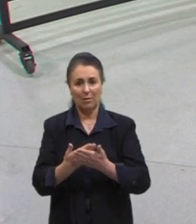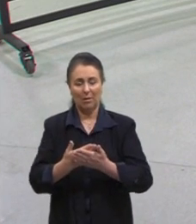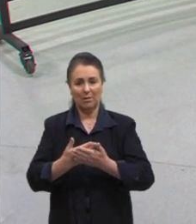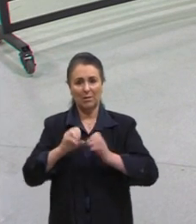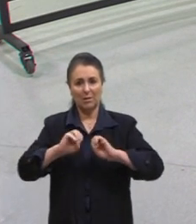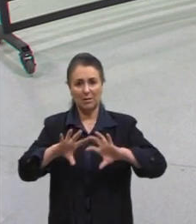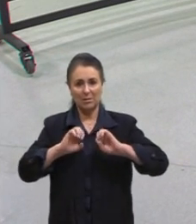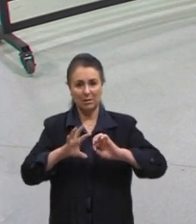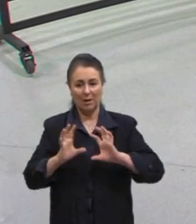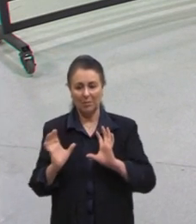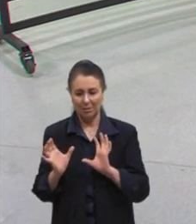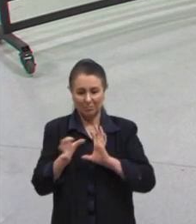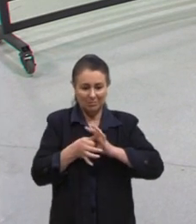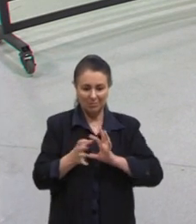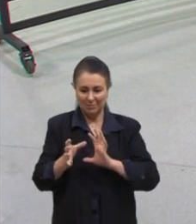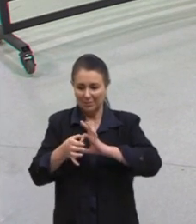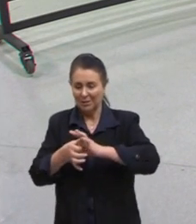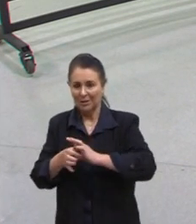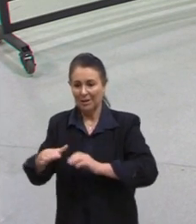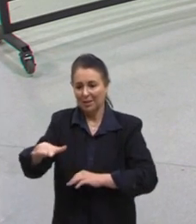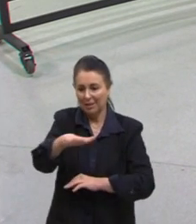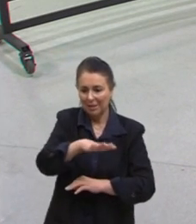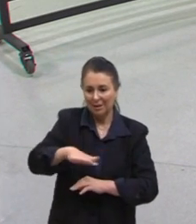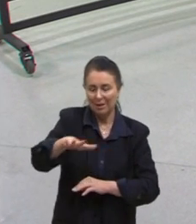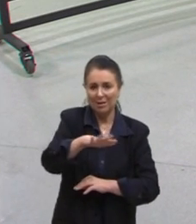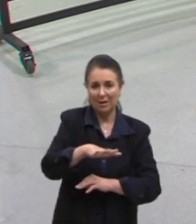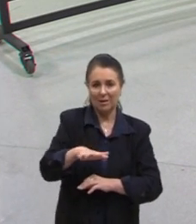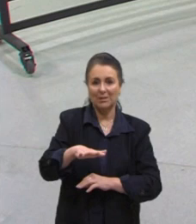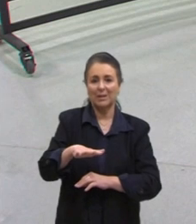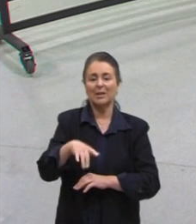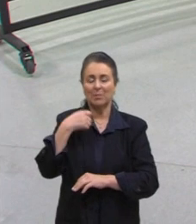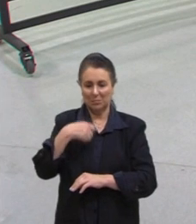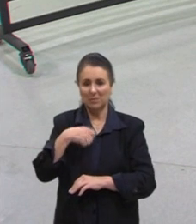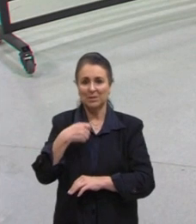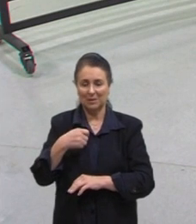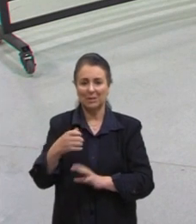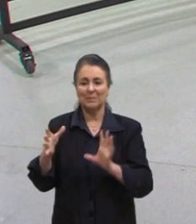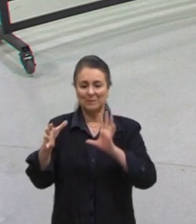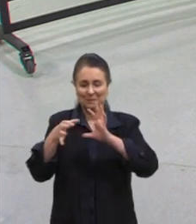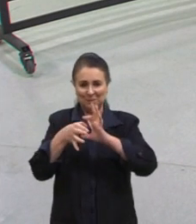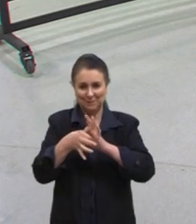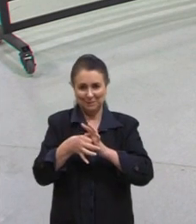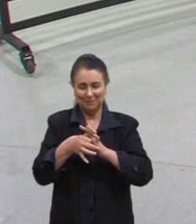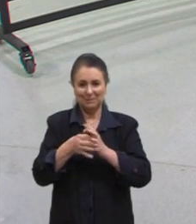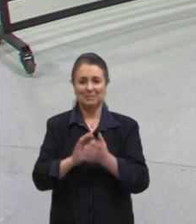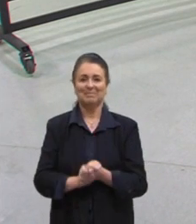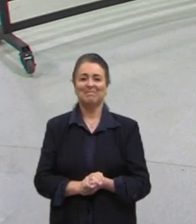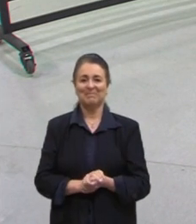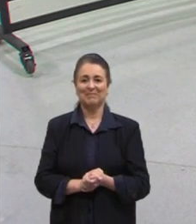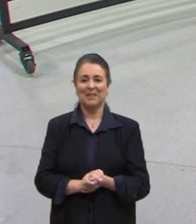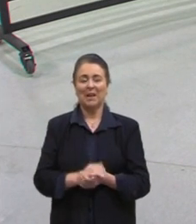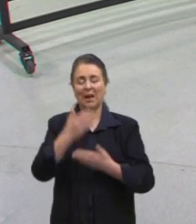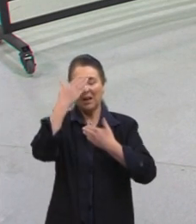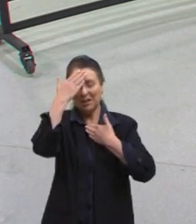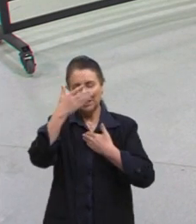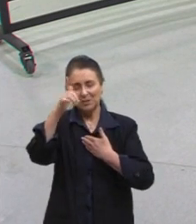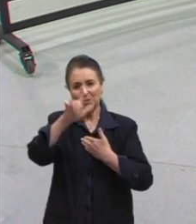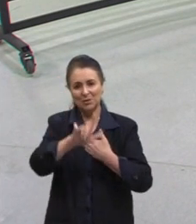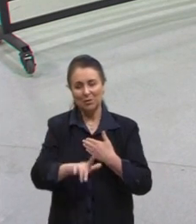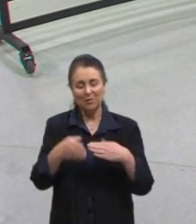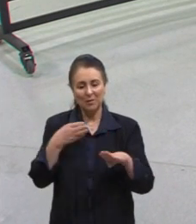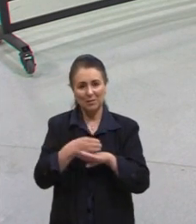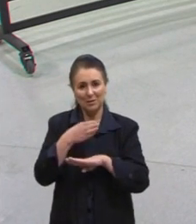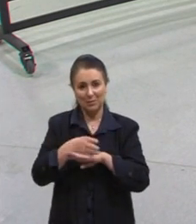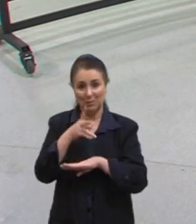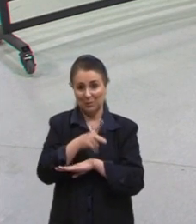a integração dessas áreas e cada vez mais nós temos então a integração dessas áreas Então tá bom agradeço mais uma vez pela